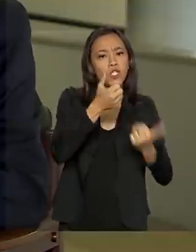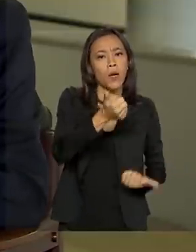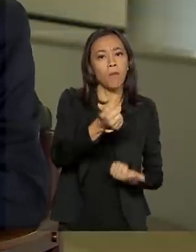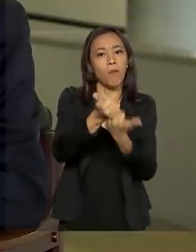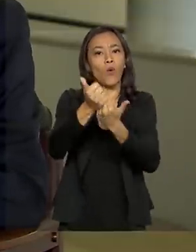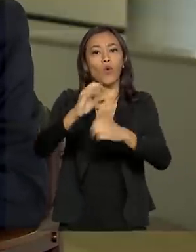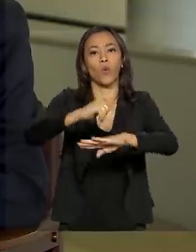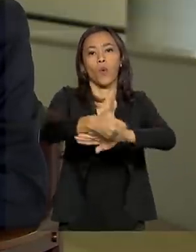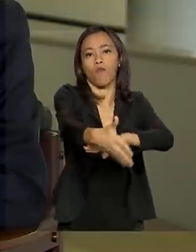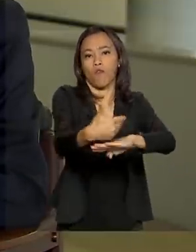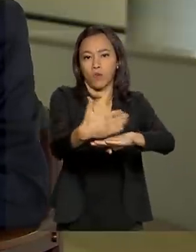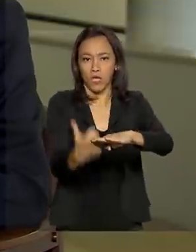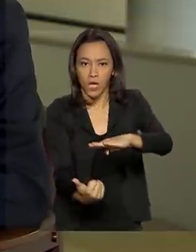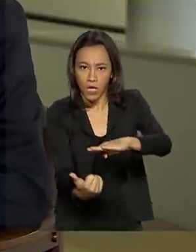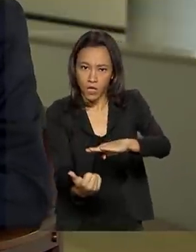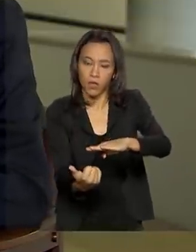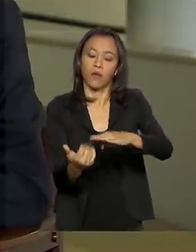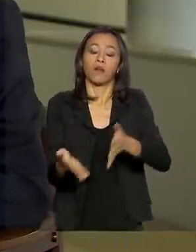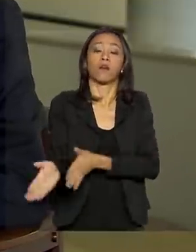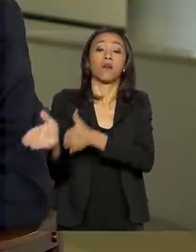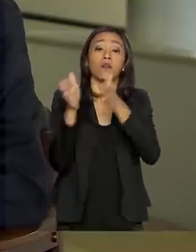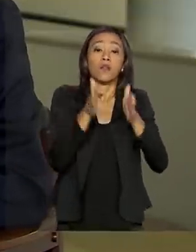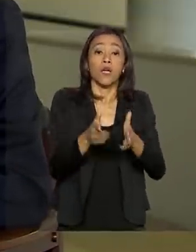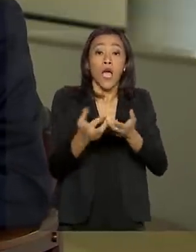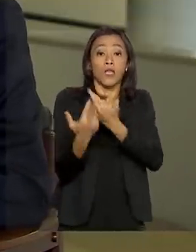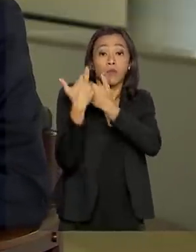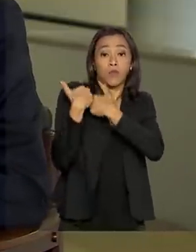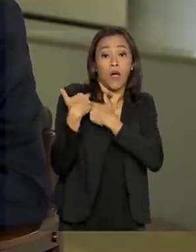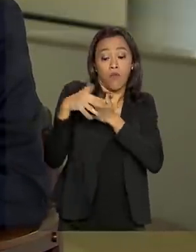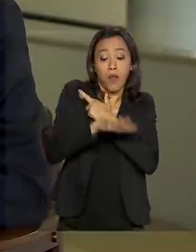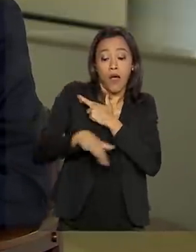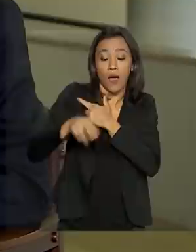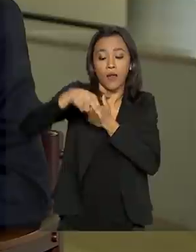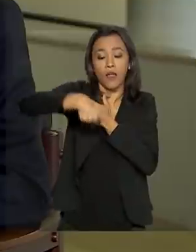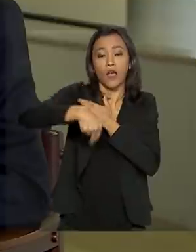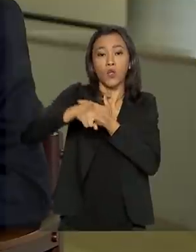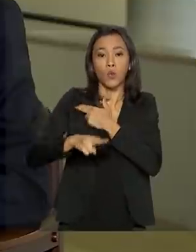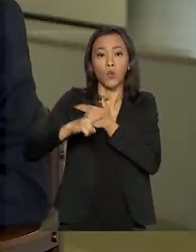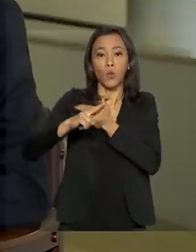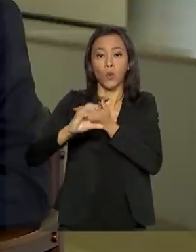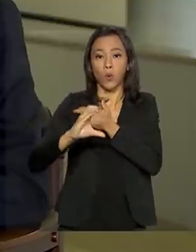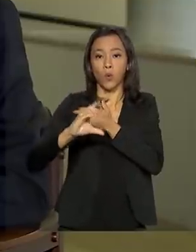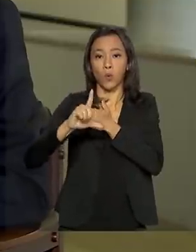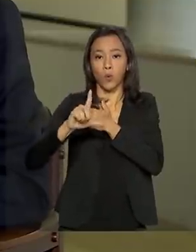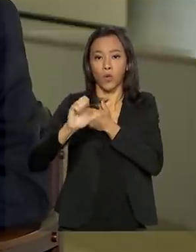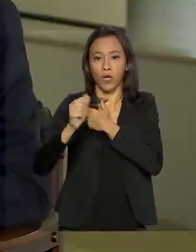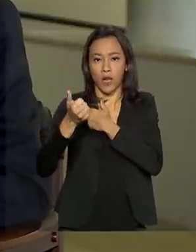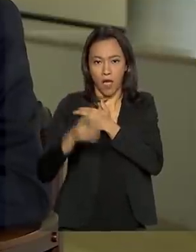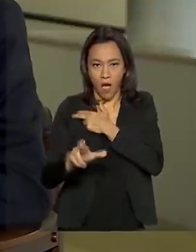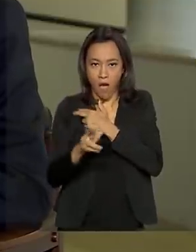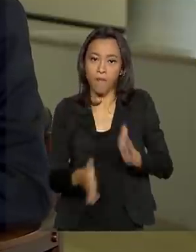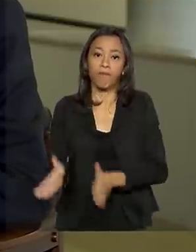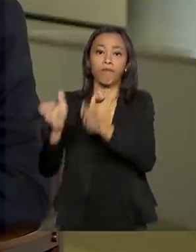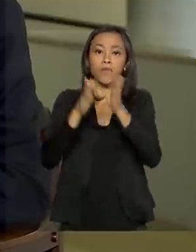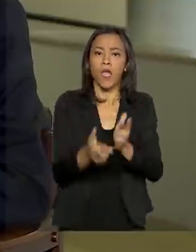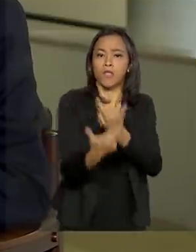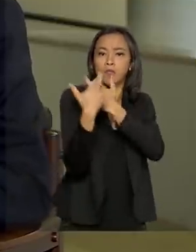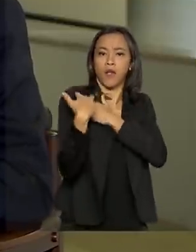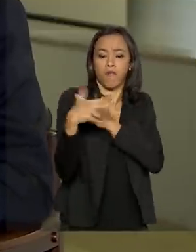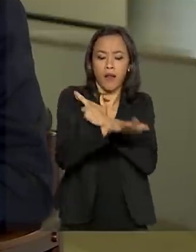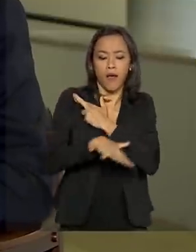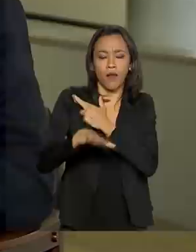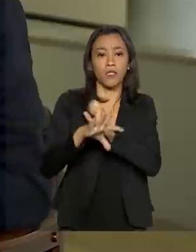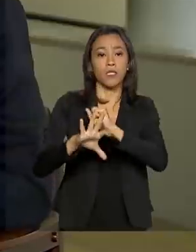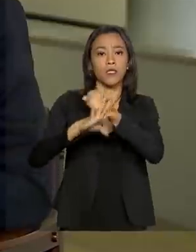Fronteira, somos responsáveis pela área nuclear, somos responsáveis pela segurança cibernética e tudo